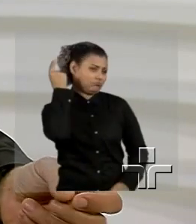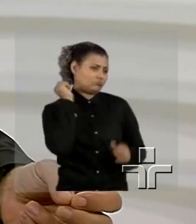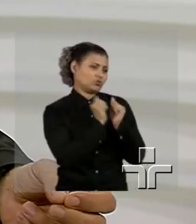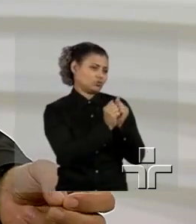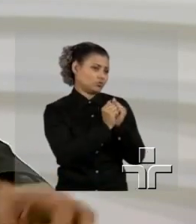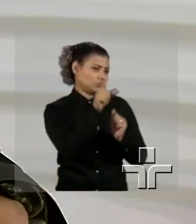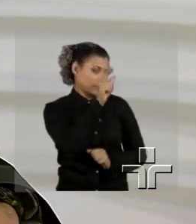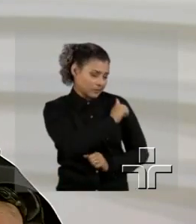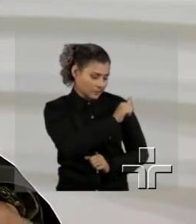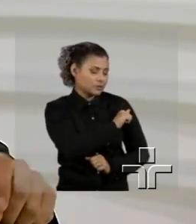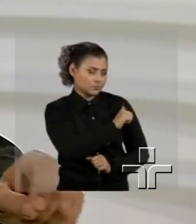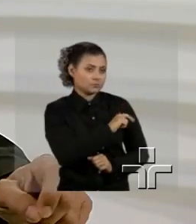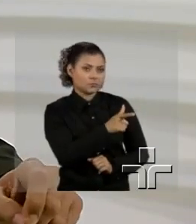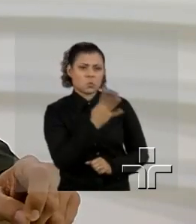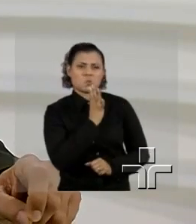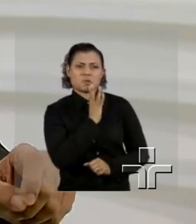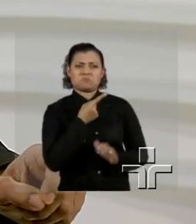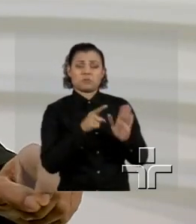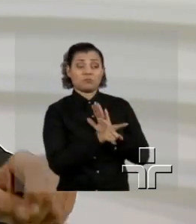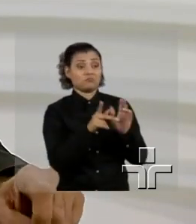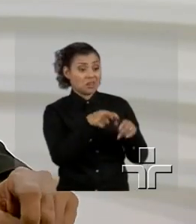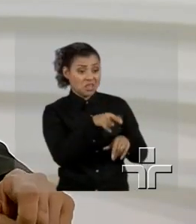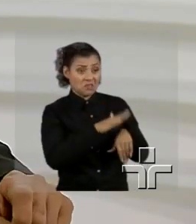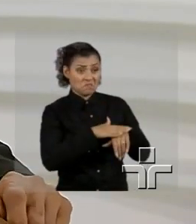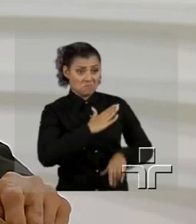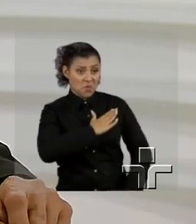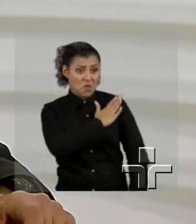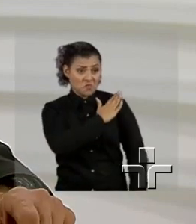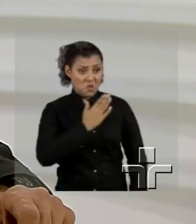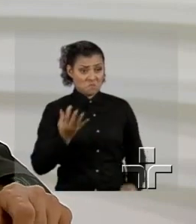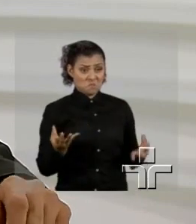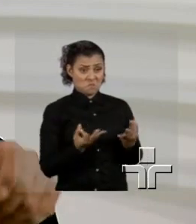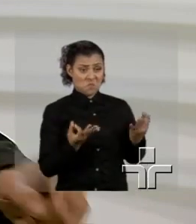ou diminuir, ou então